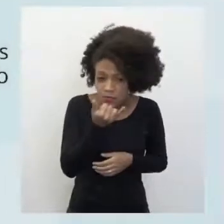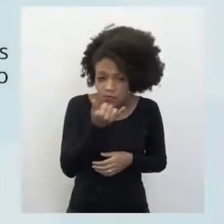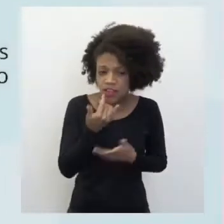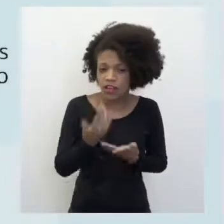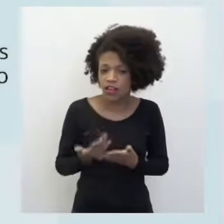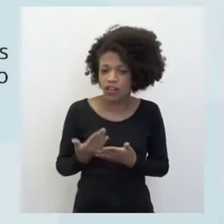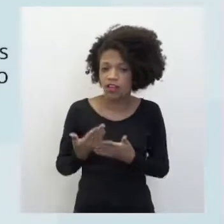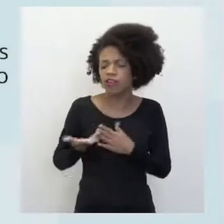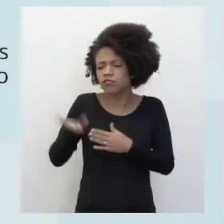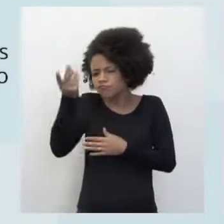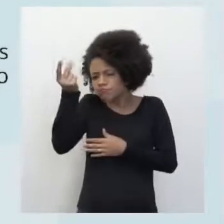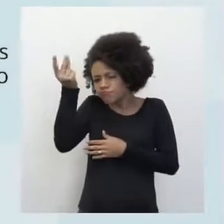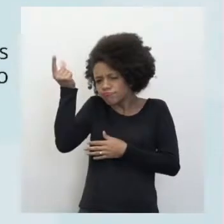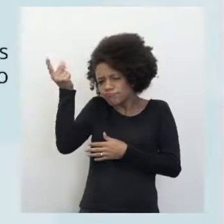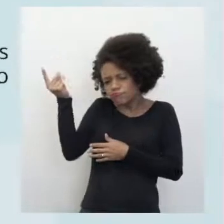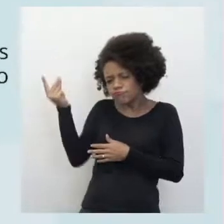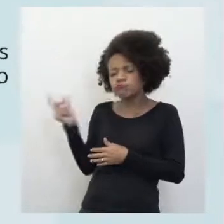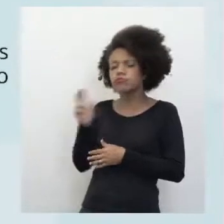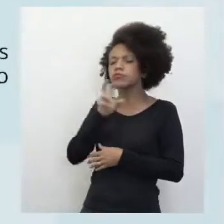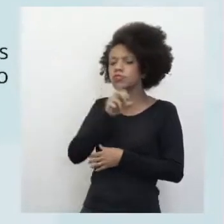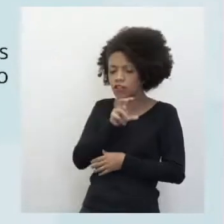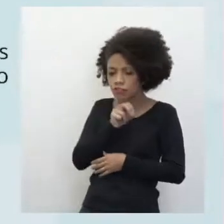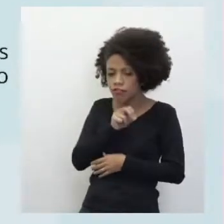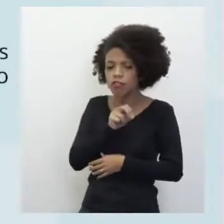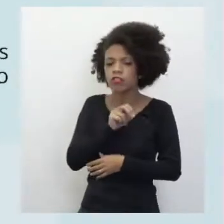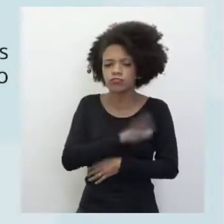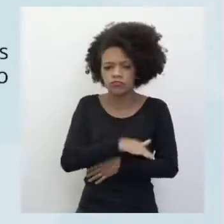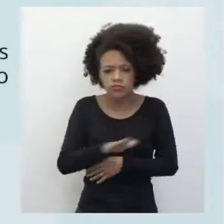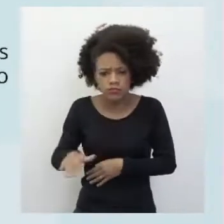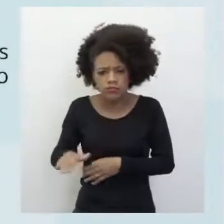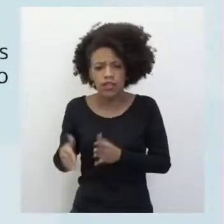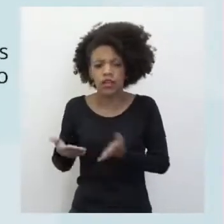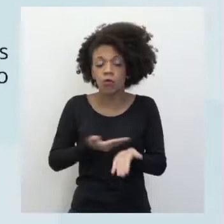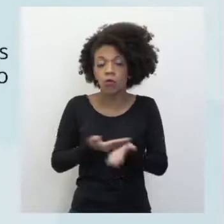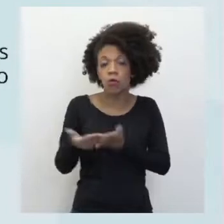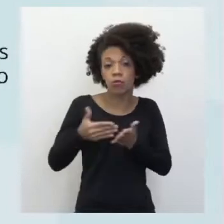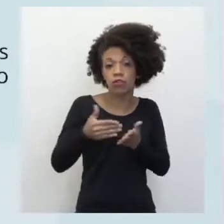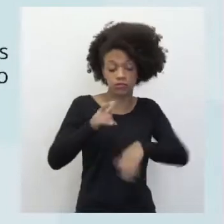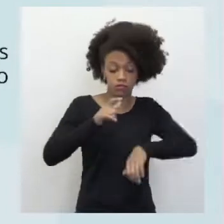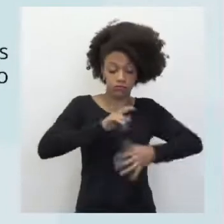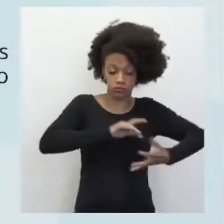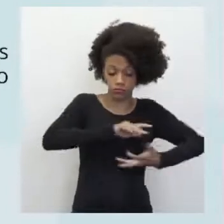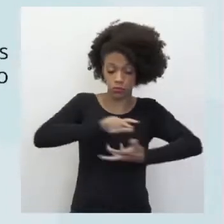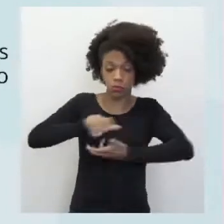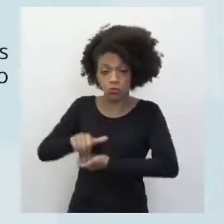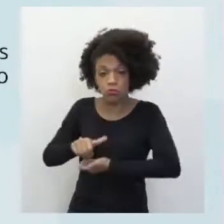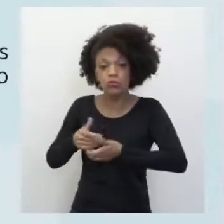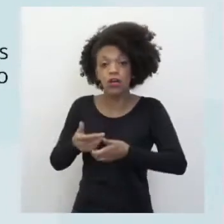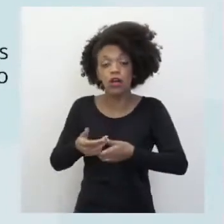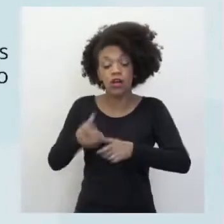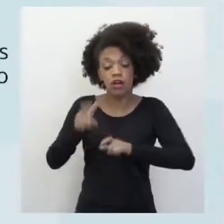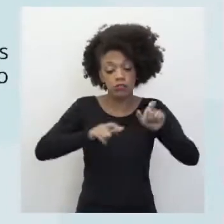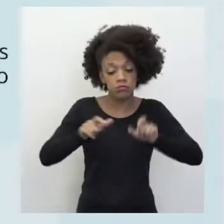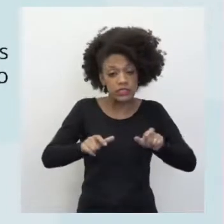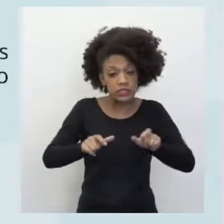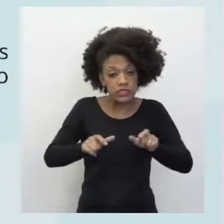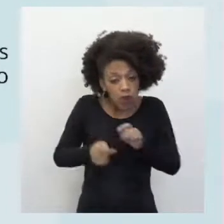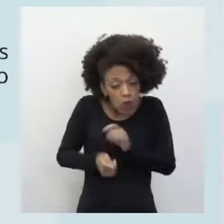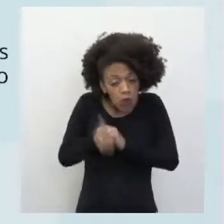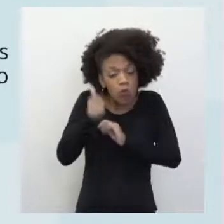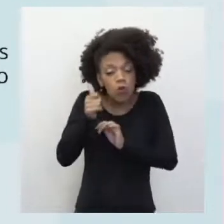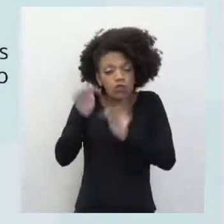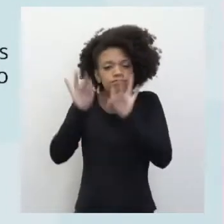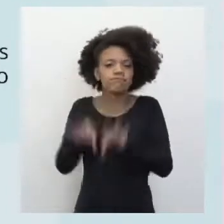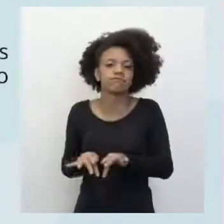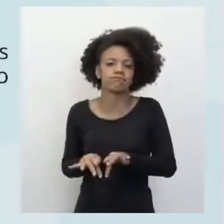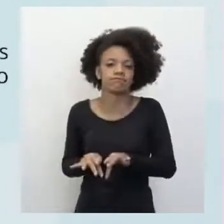muito antes dos avós, dos meninos, era no começo dos tempos. A humanidade esteve por um fim. Podia ser o